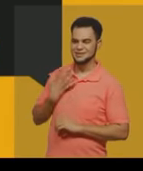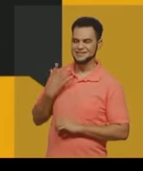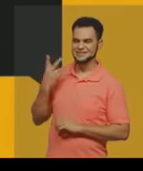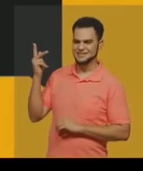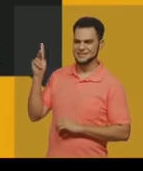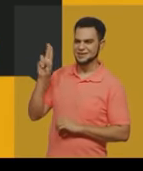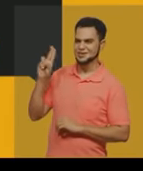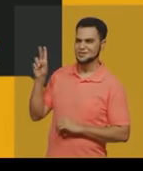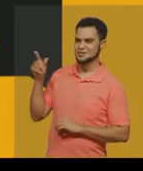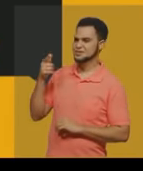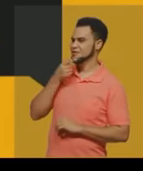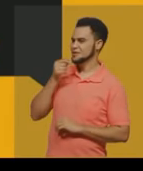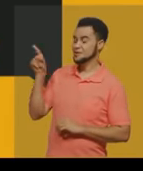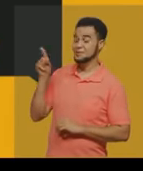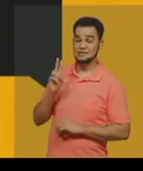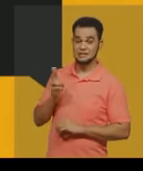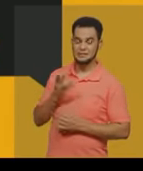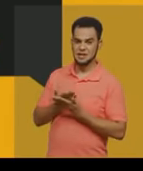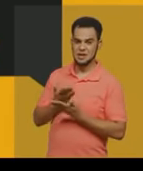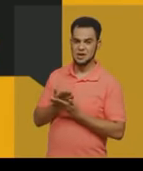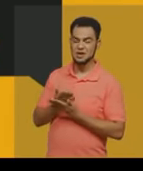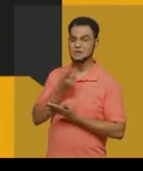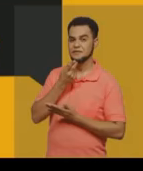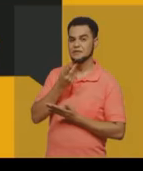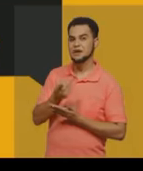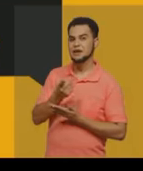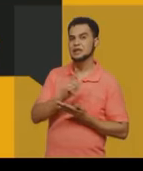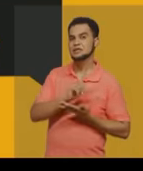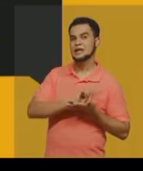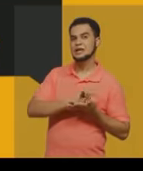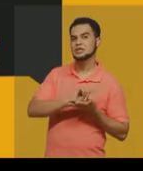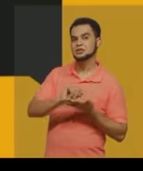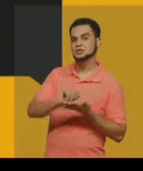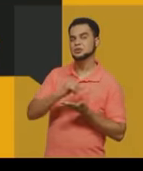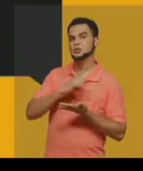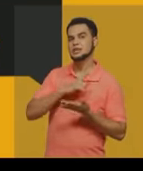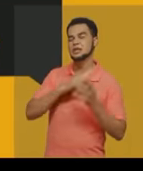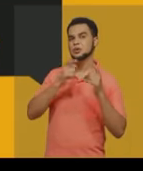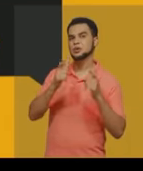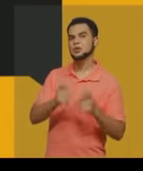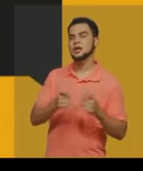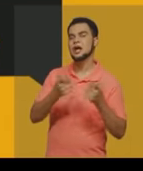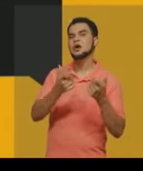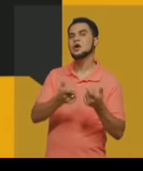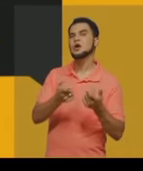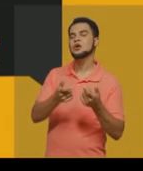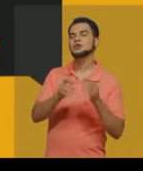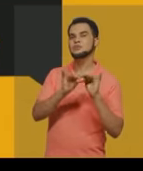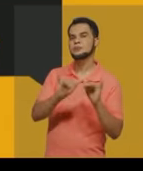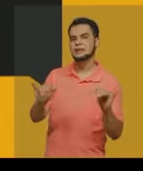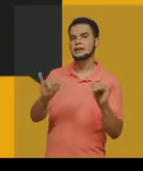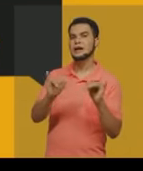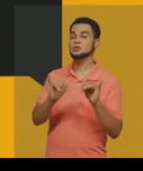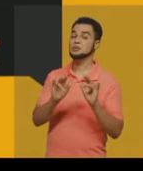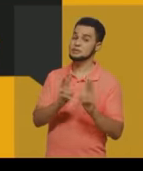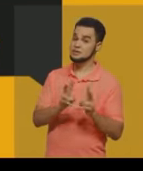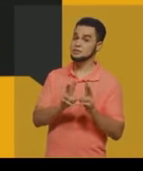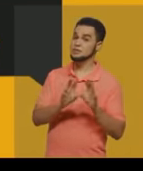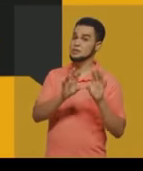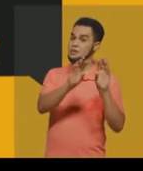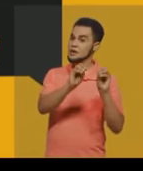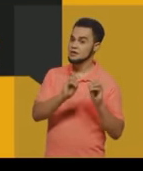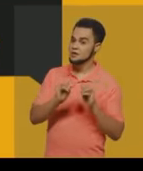aulas, vou falar de uma pessoa, o artigo está no lugar que foi publicado na BBC, ou sei lá onde, eu pego quem